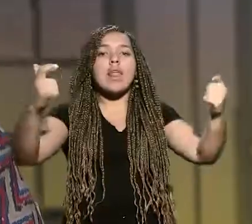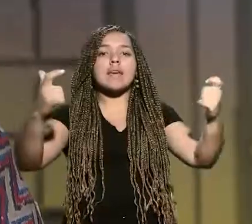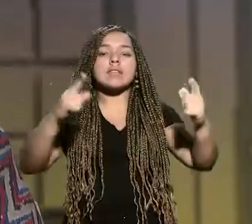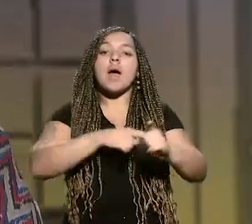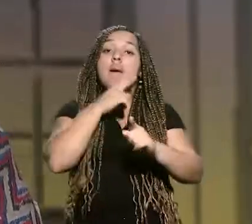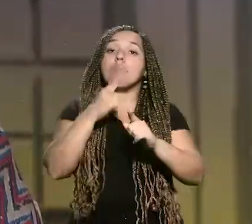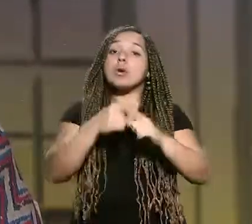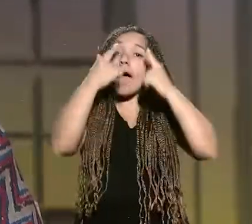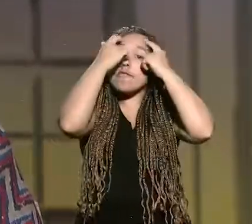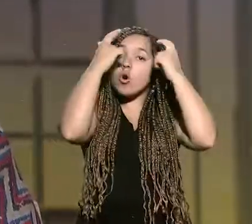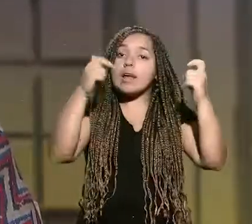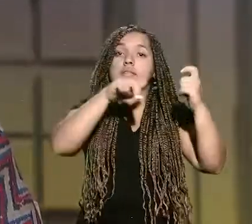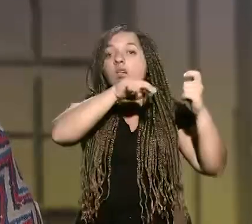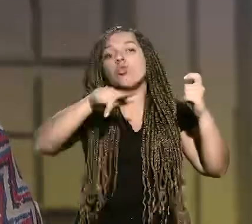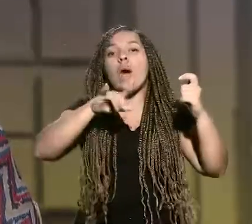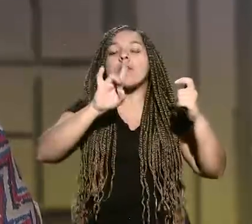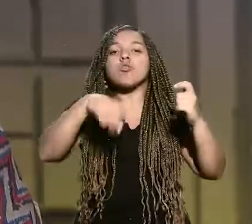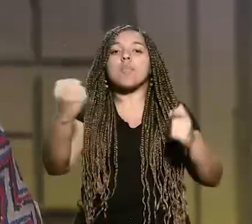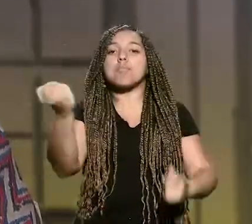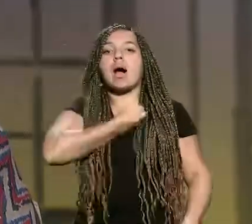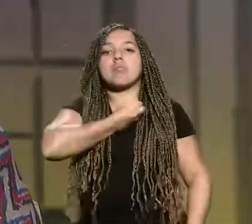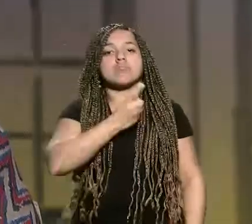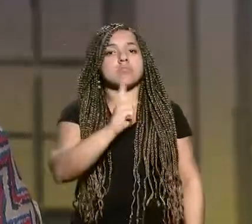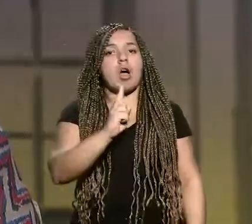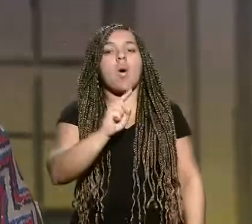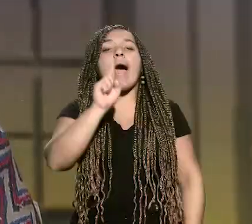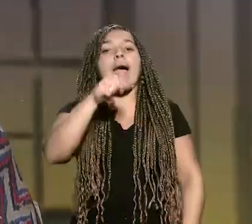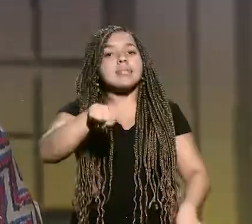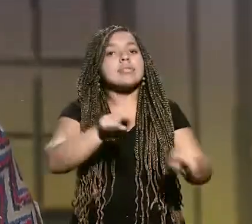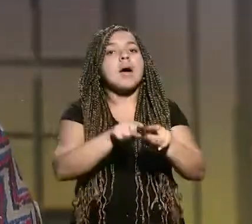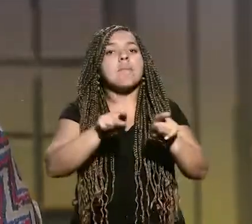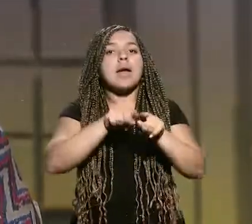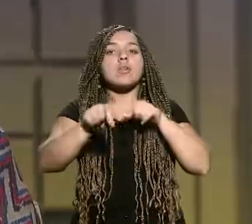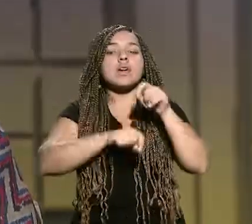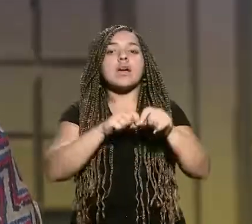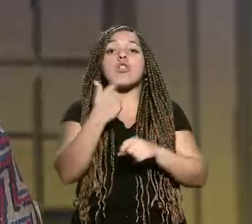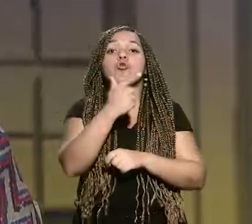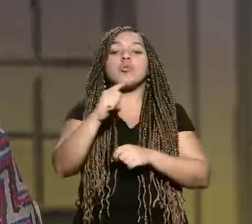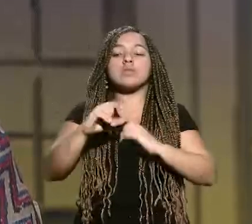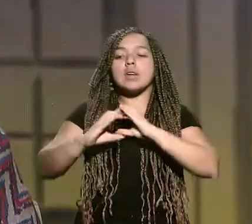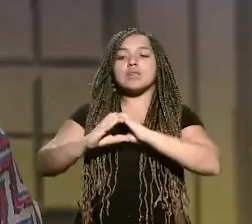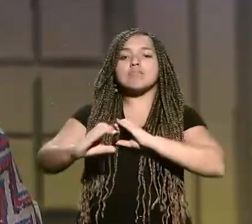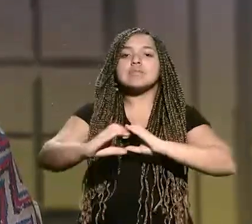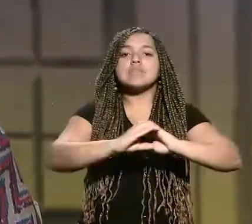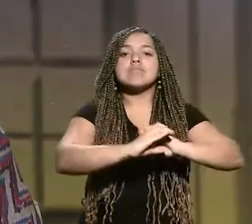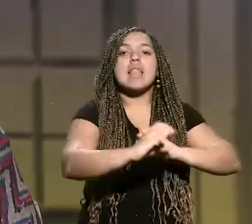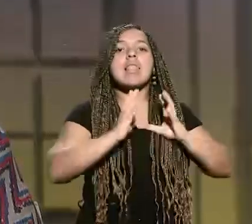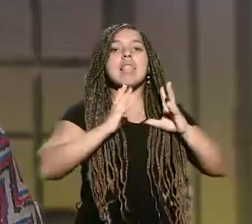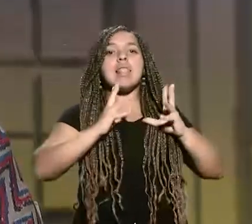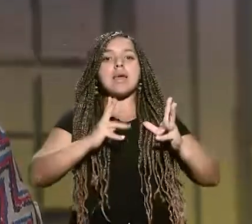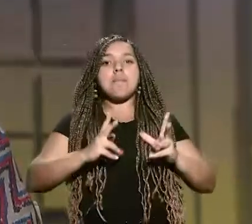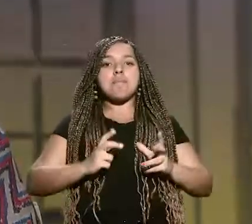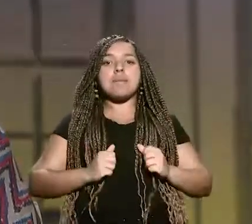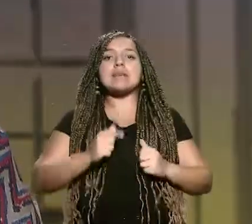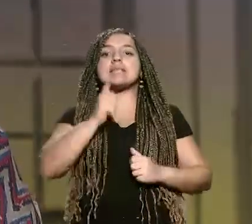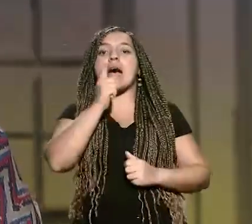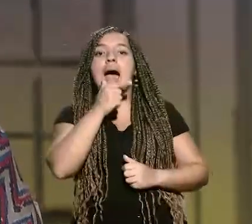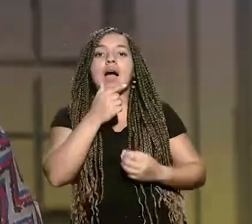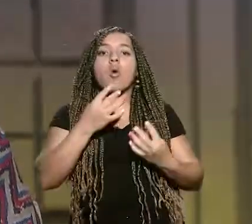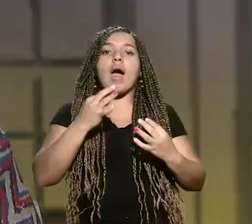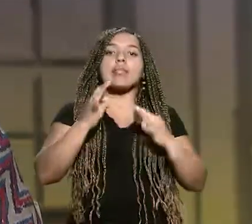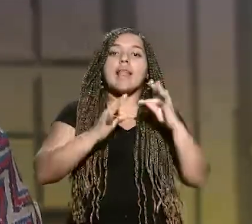uma ação de 21 dias de atividades. E aí essas ações têm algumas datas que a gente